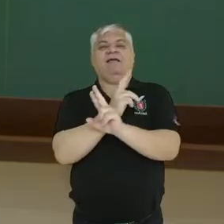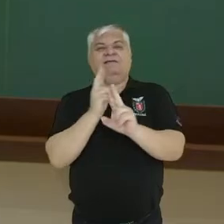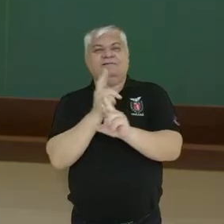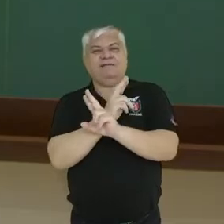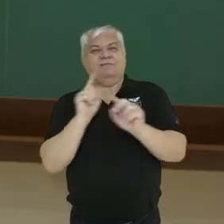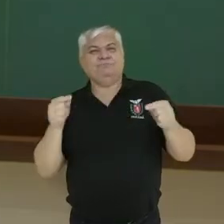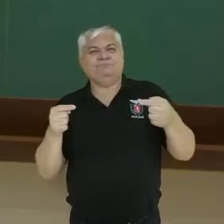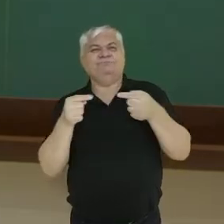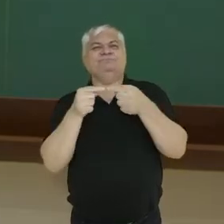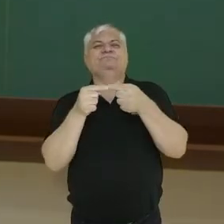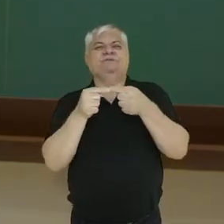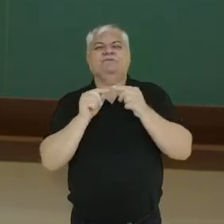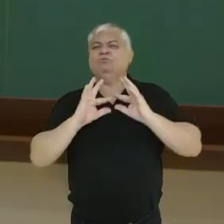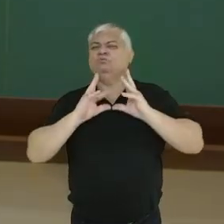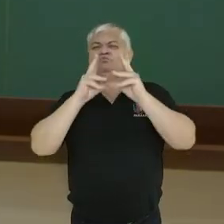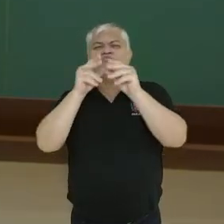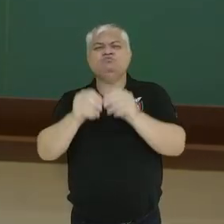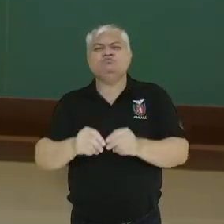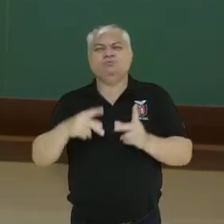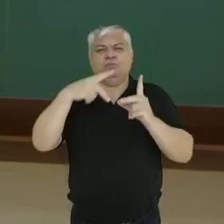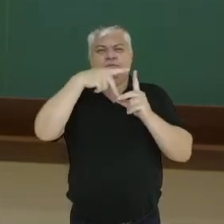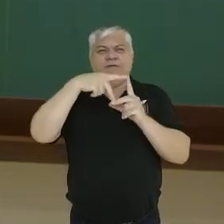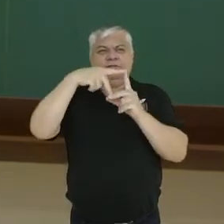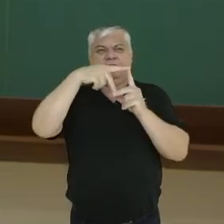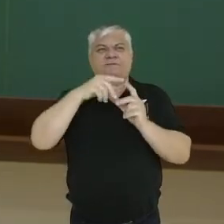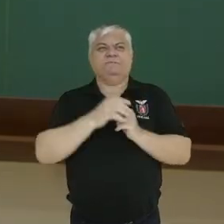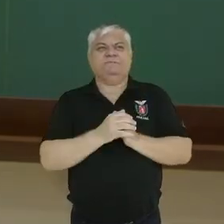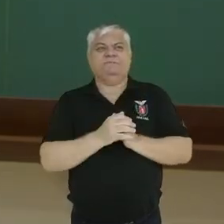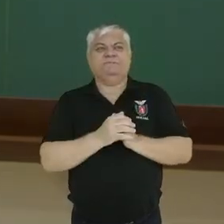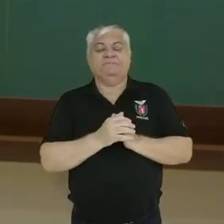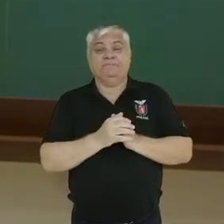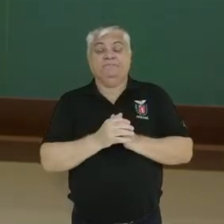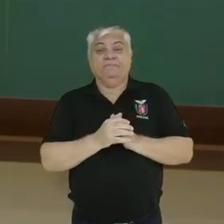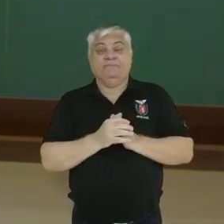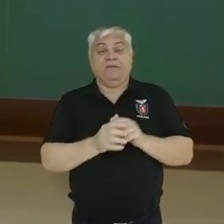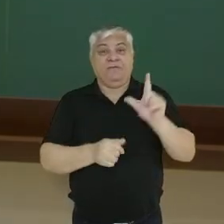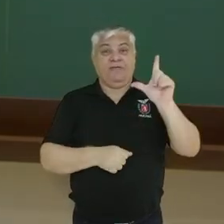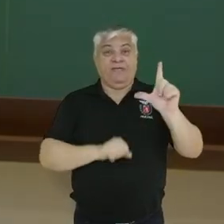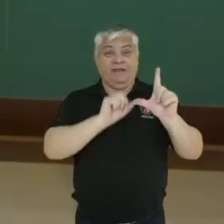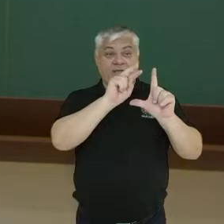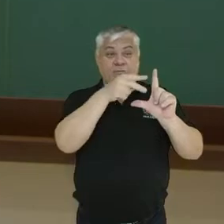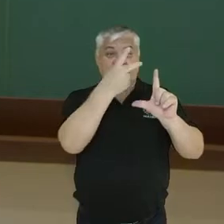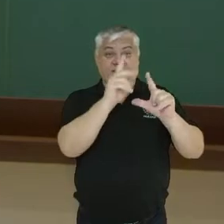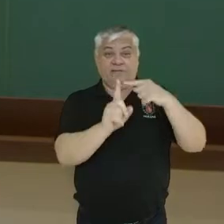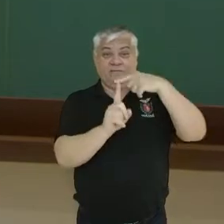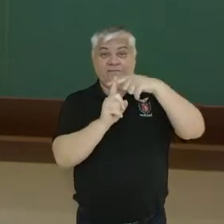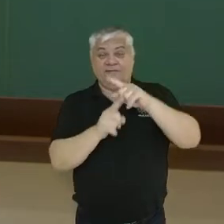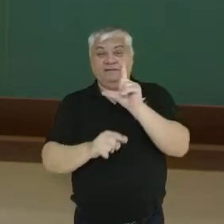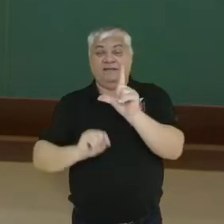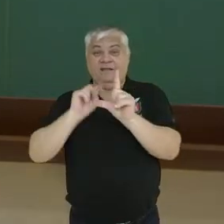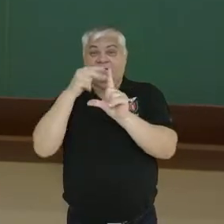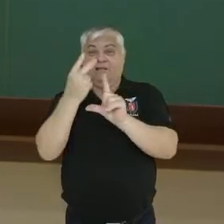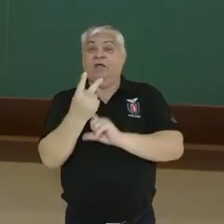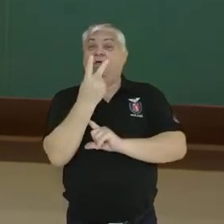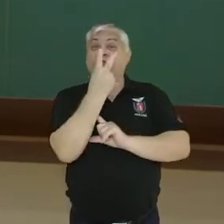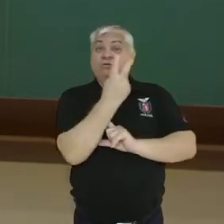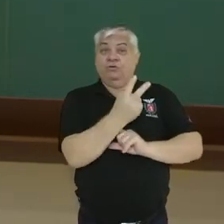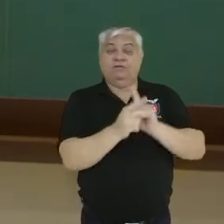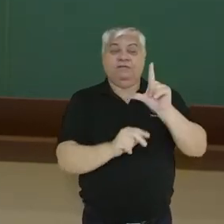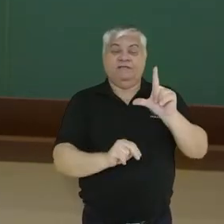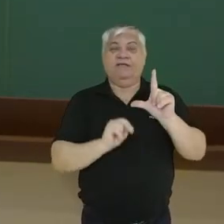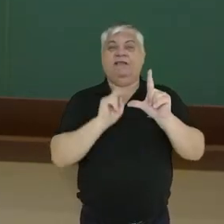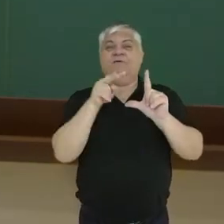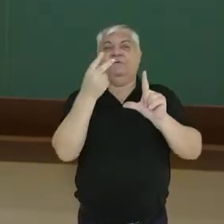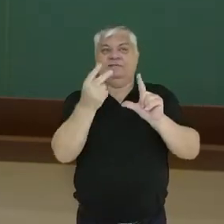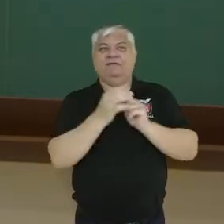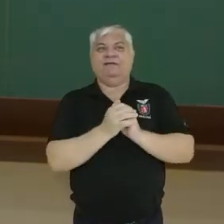vai valer para todos os quadrados. Então, ó, L ao quadrado mais L ao quadrado, 2L ao quadrado. O quadrado passa